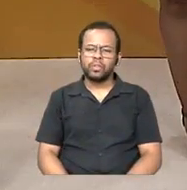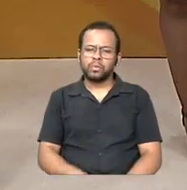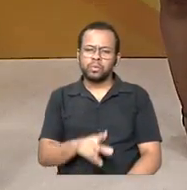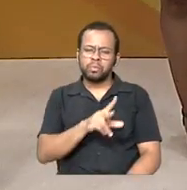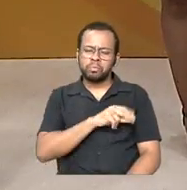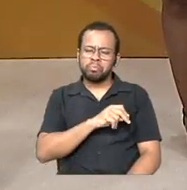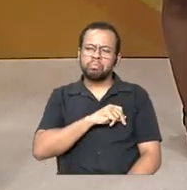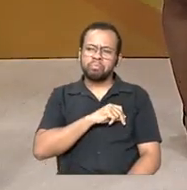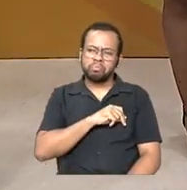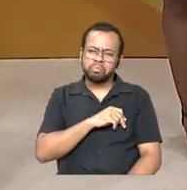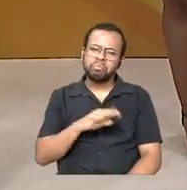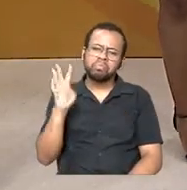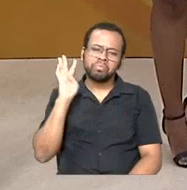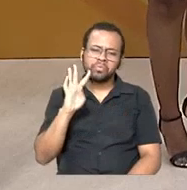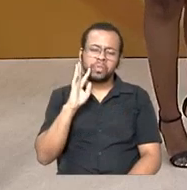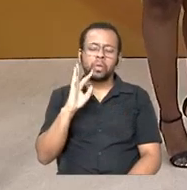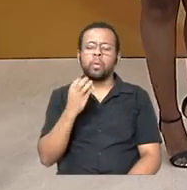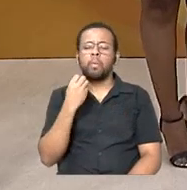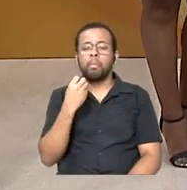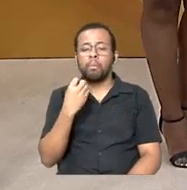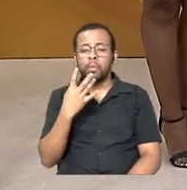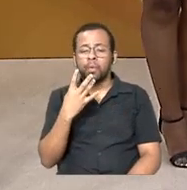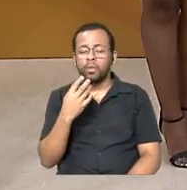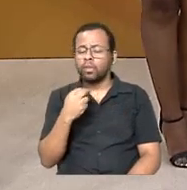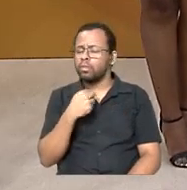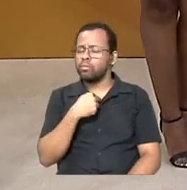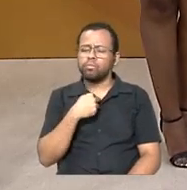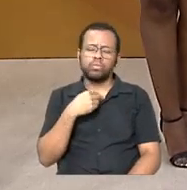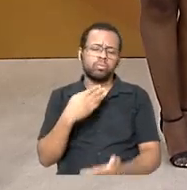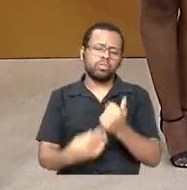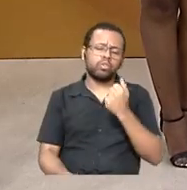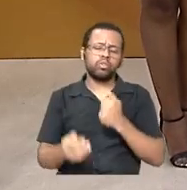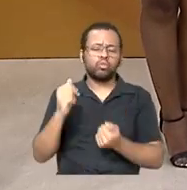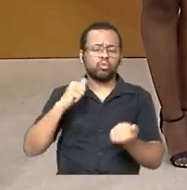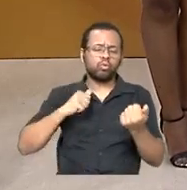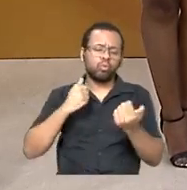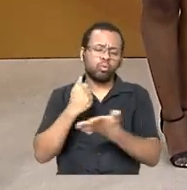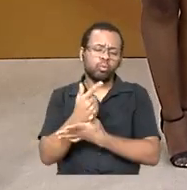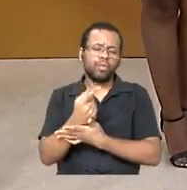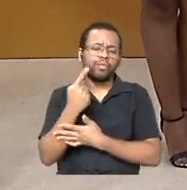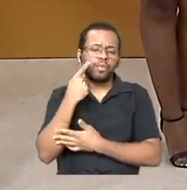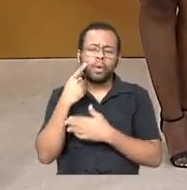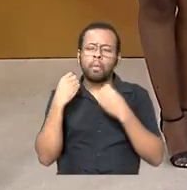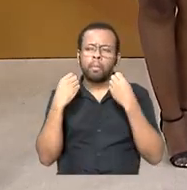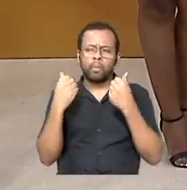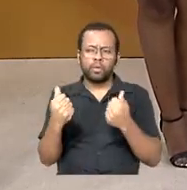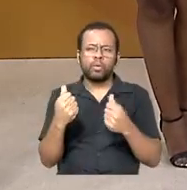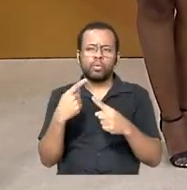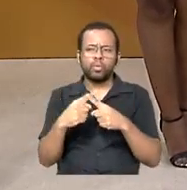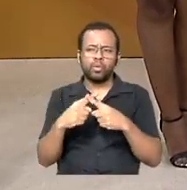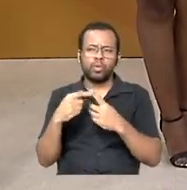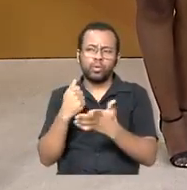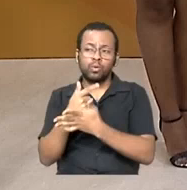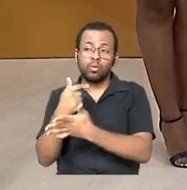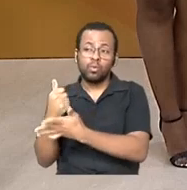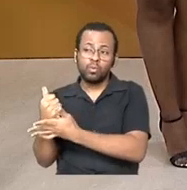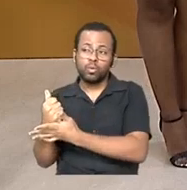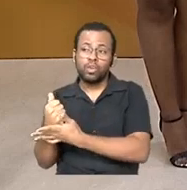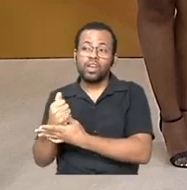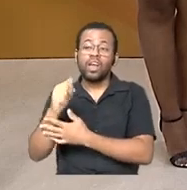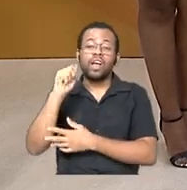show de premiação né bom demais não deixa de adquirir tal gente vale a pena porque adquirindo vocês